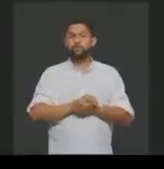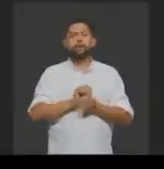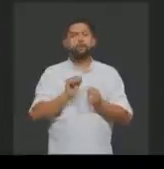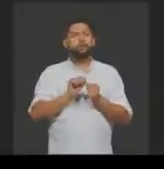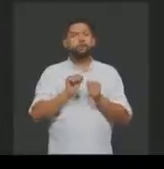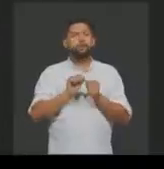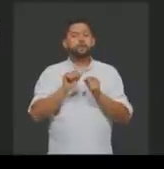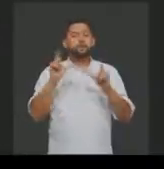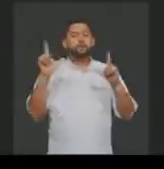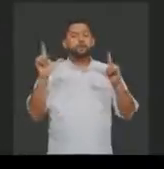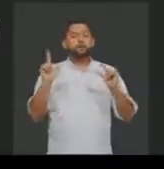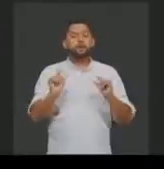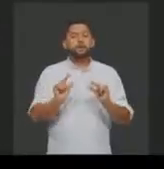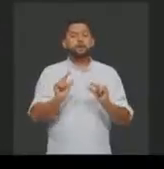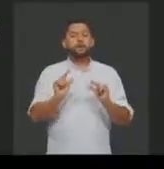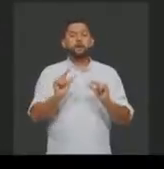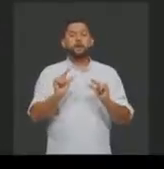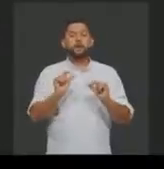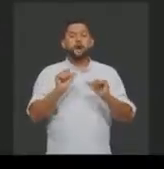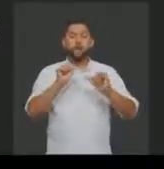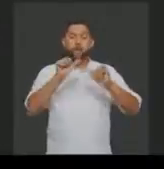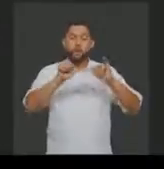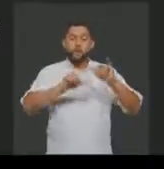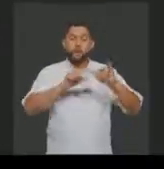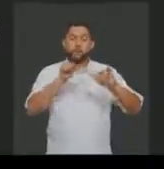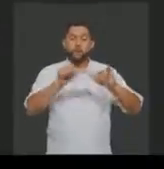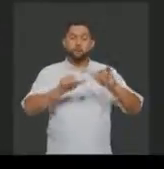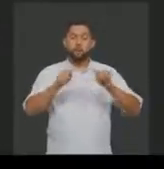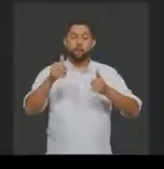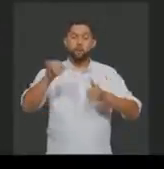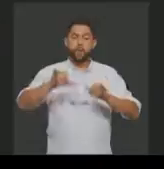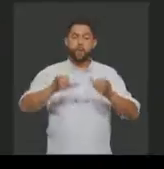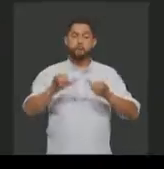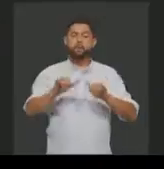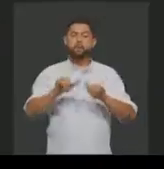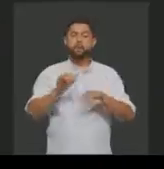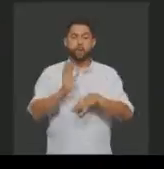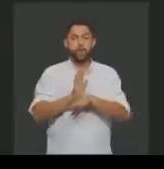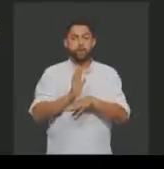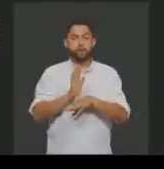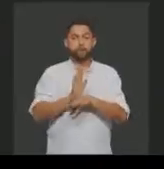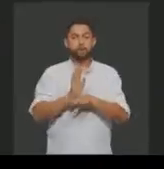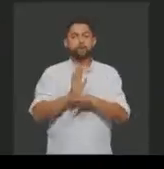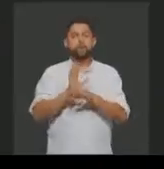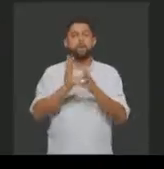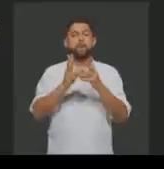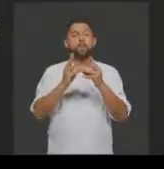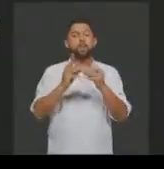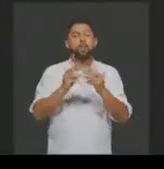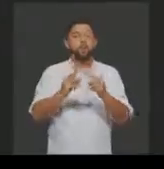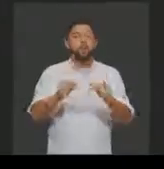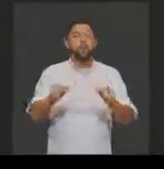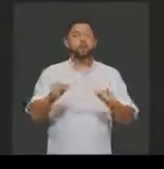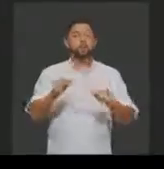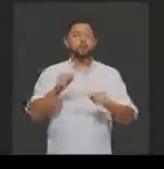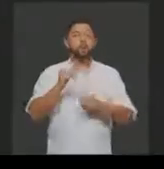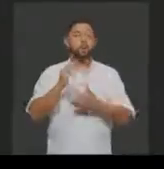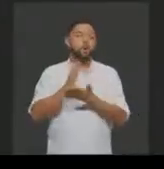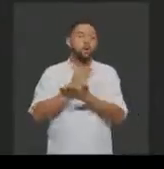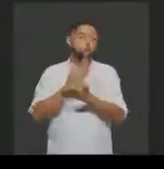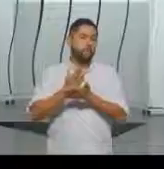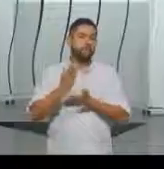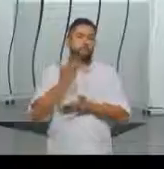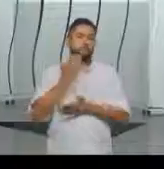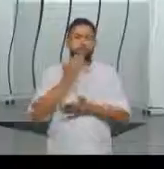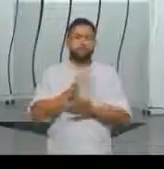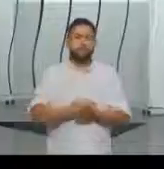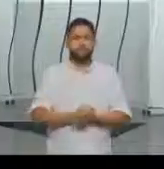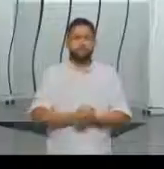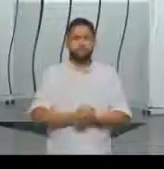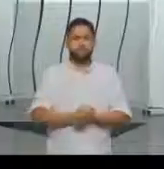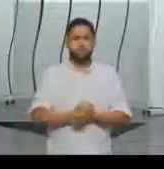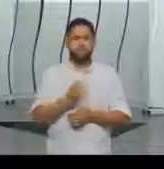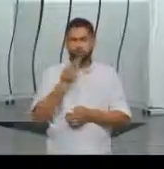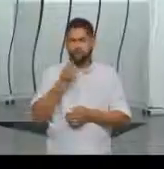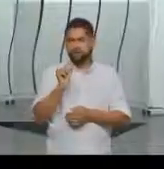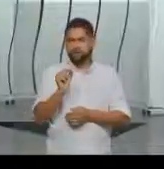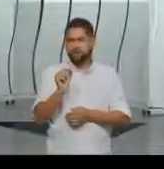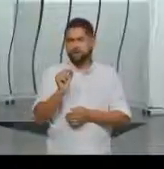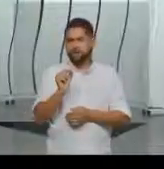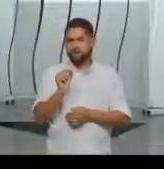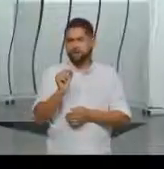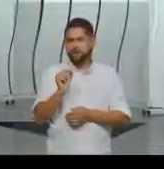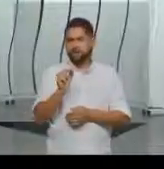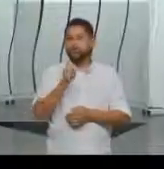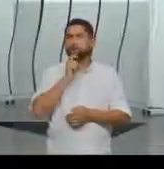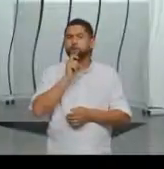a rapidez das reações que contribuem para a degradação de certos alimentos. Então, se eu estou falando de colocar